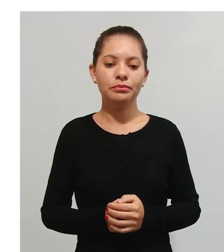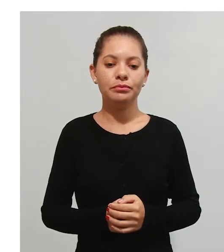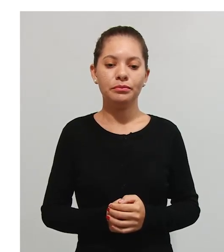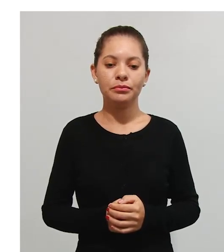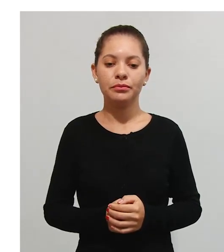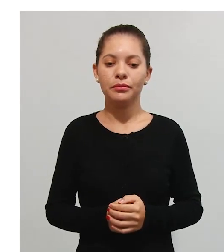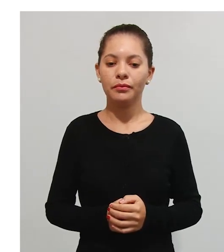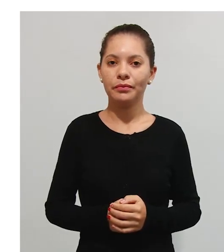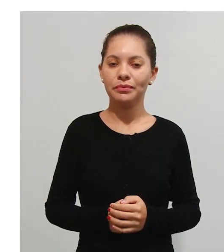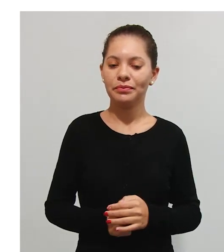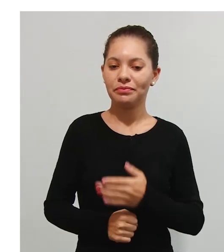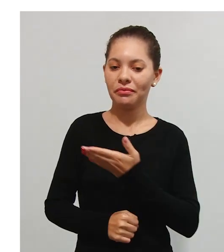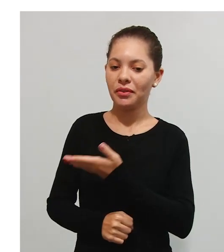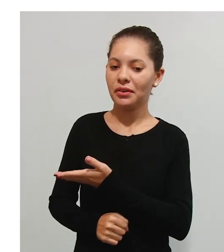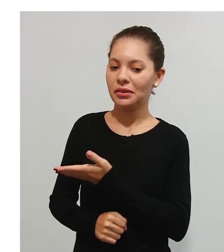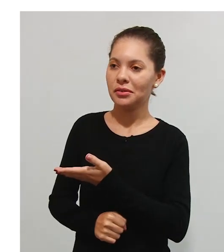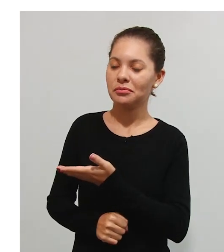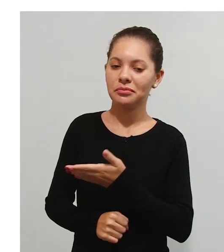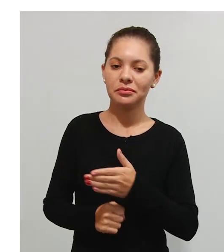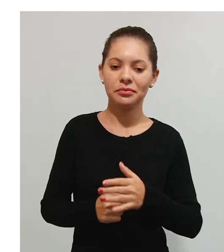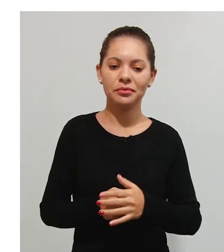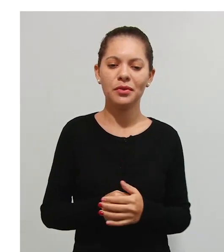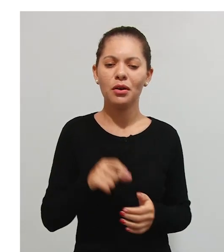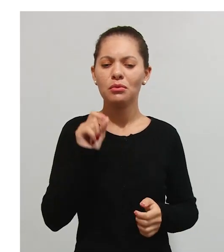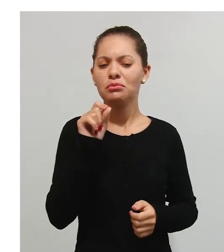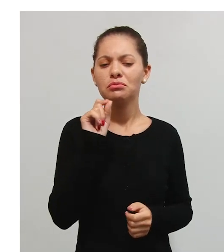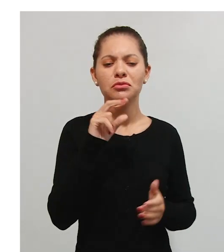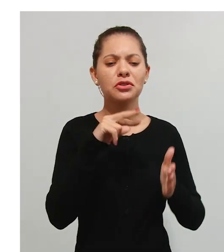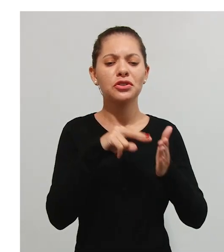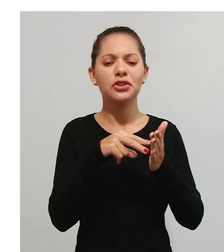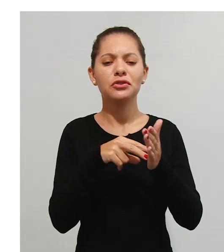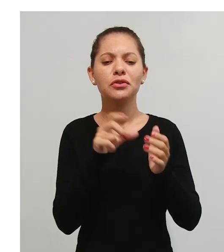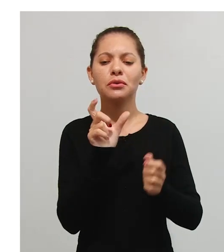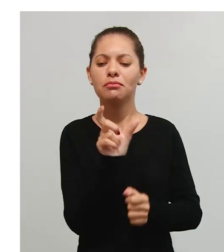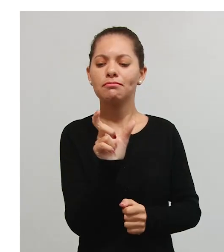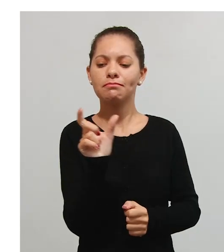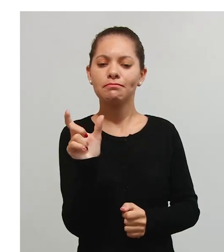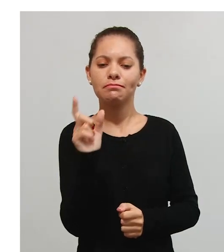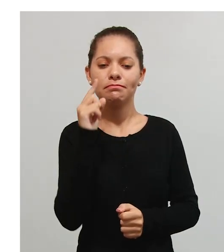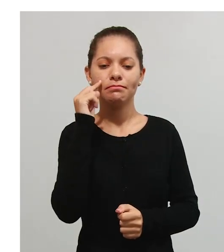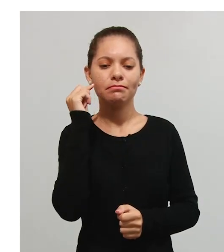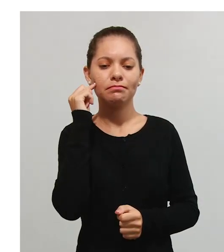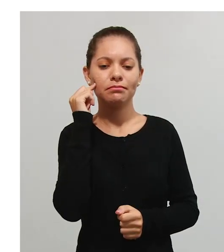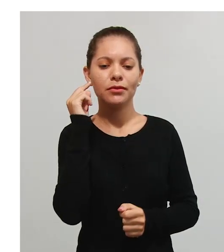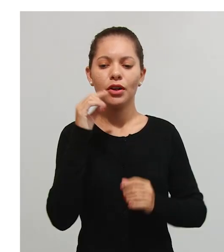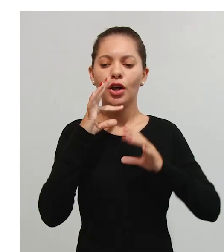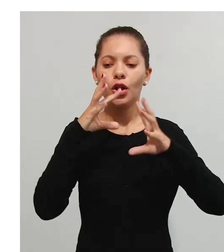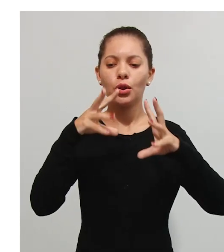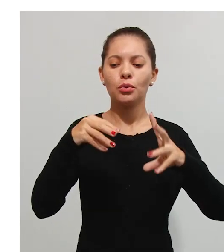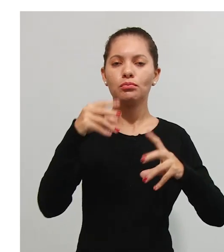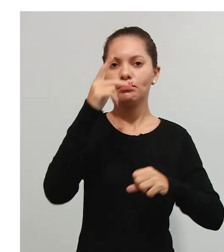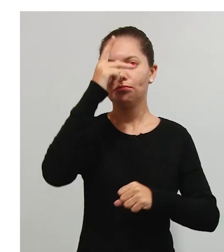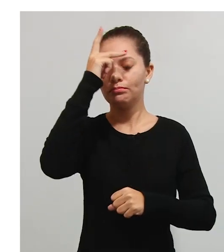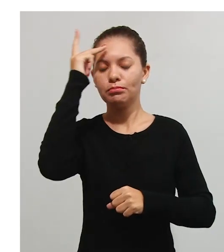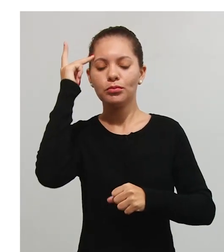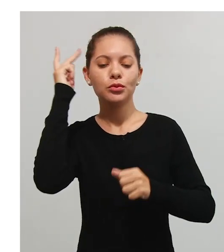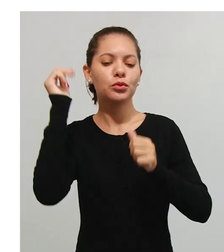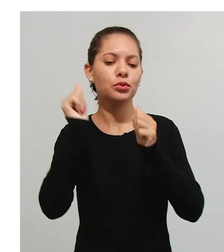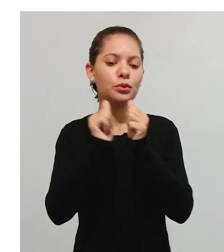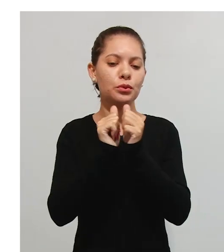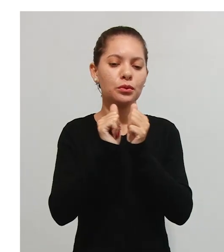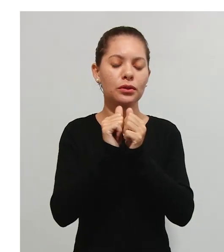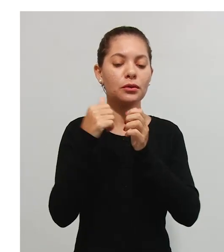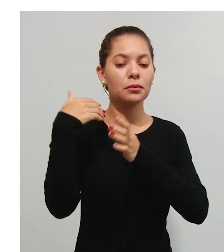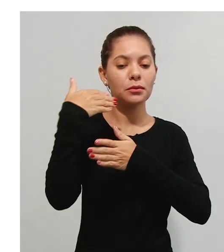aos envolvidos no processo, os famosos stakeholders. O que são stakeholders? São todas as pessoas envolvidas naquele